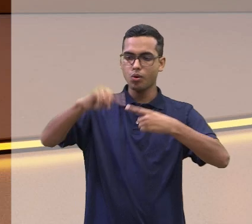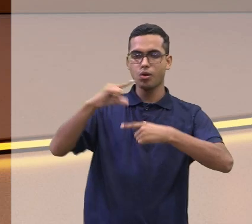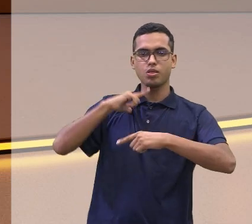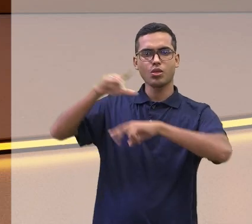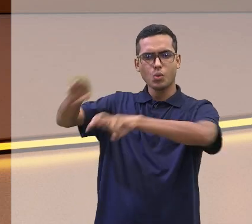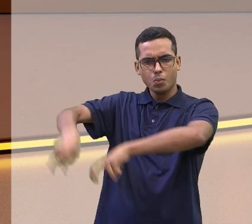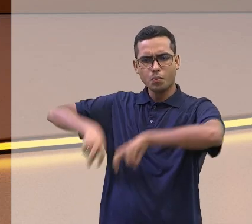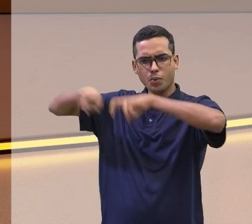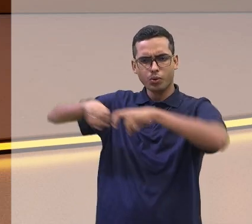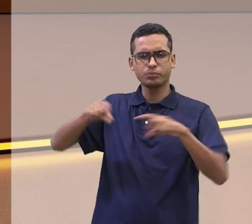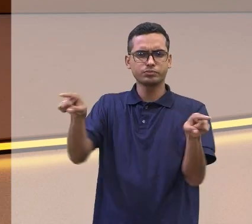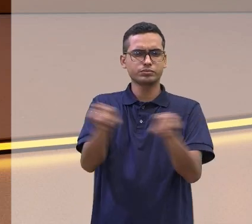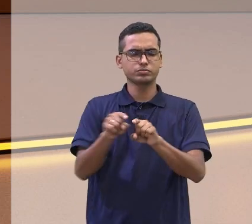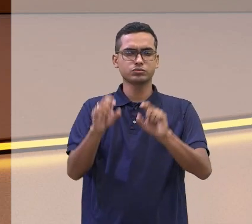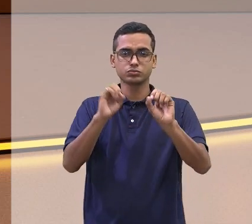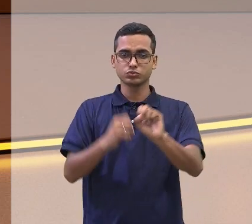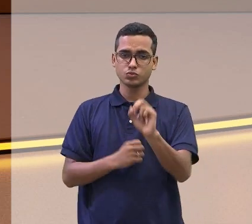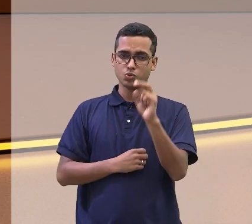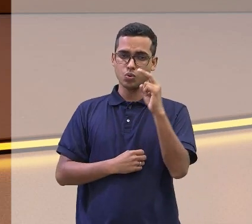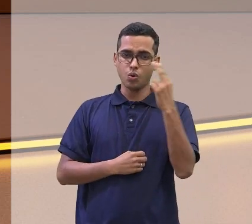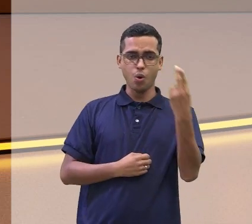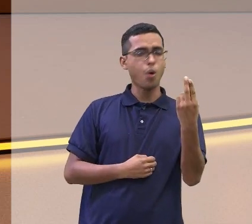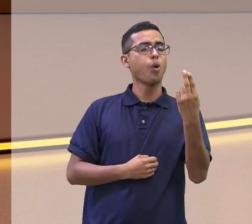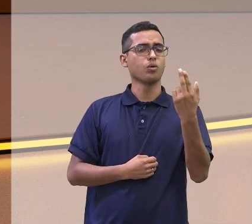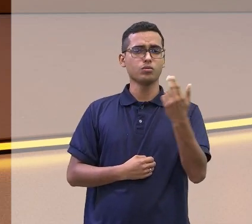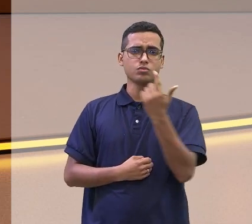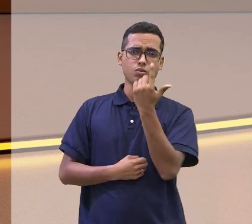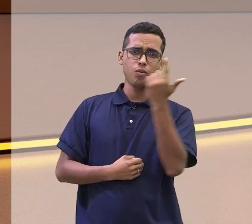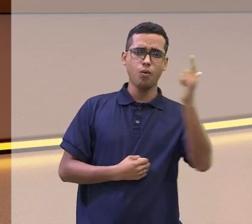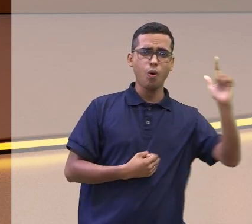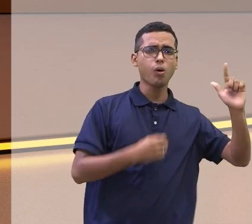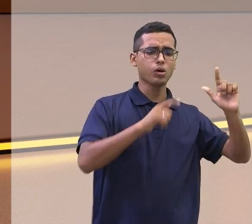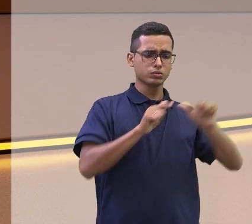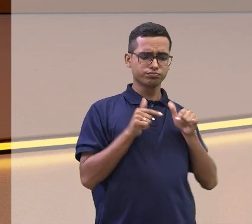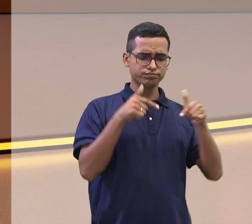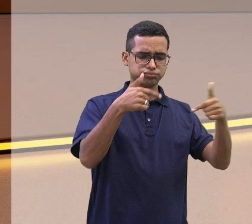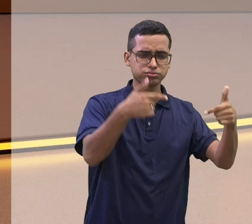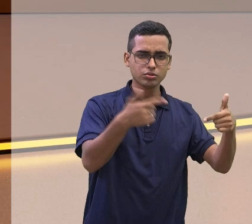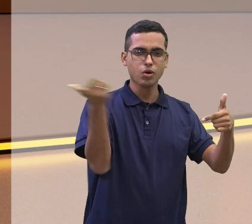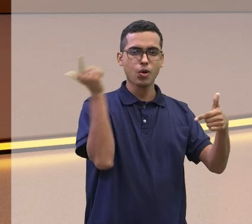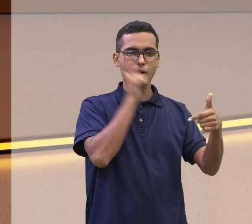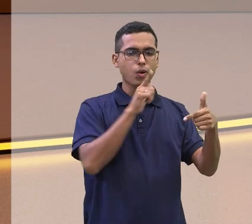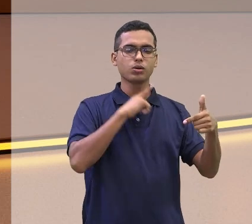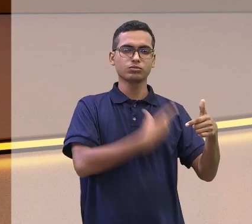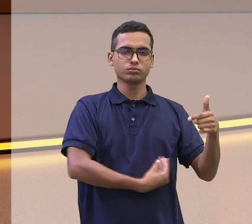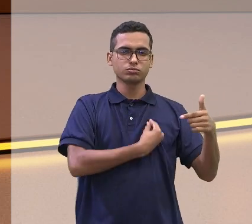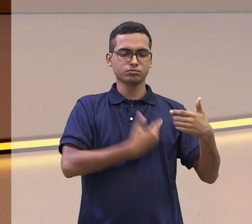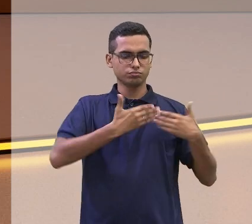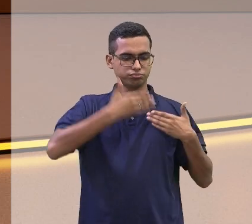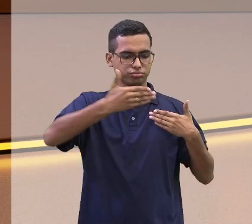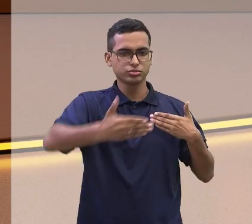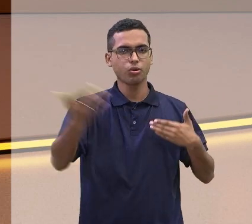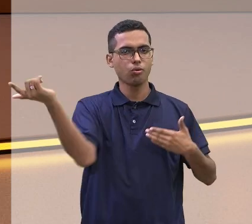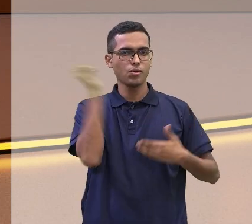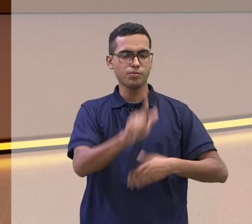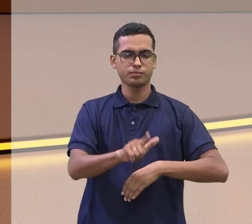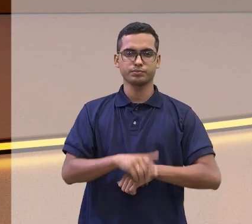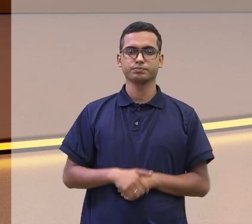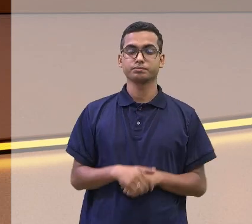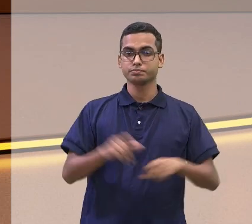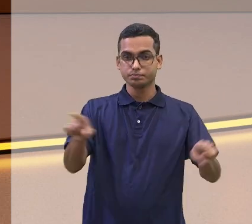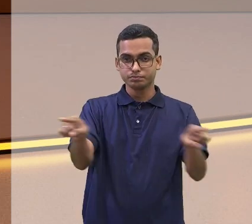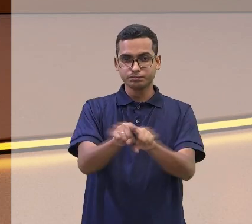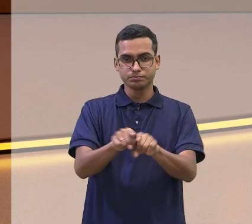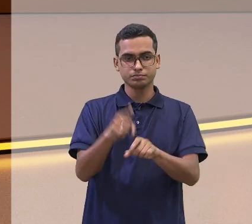agricultura ou outras as atividades que fossem, então, dar para eles meios de subsistência. A gente vai